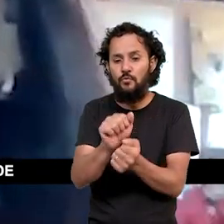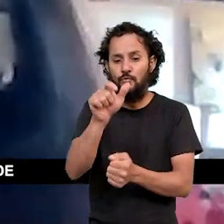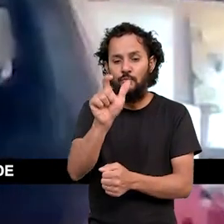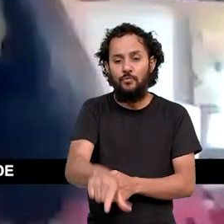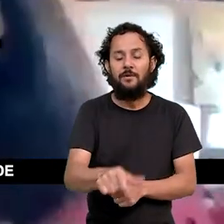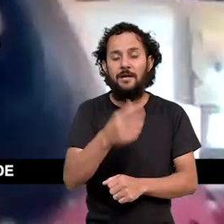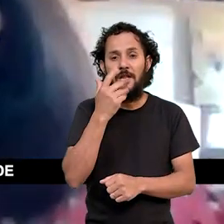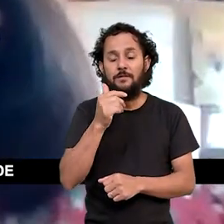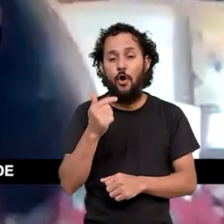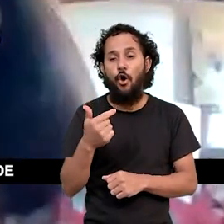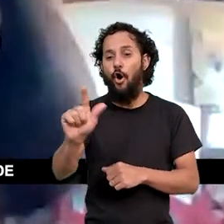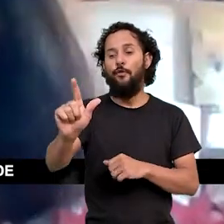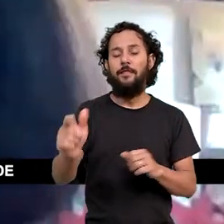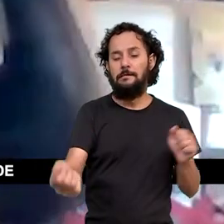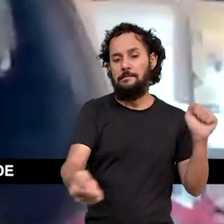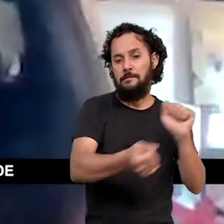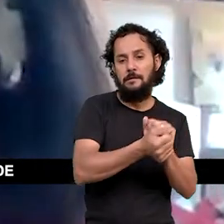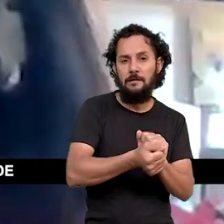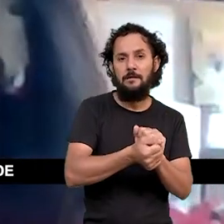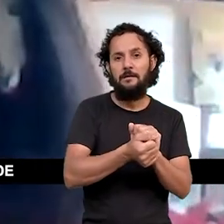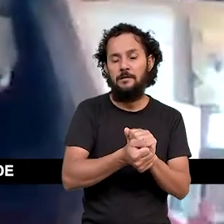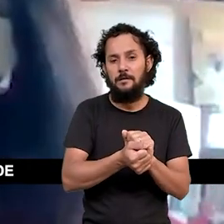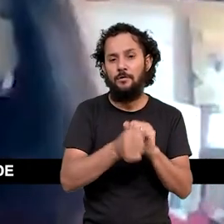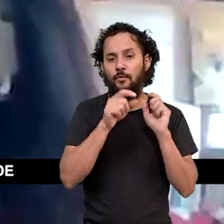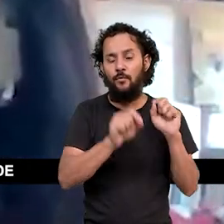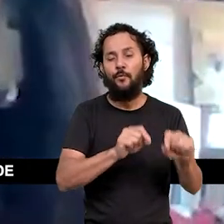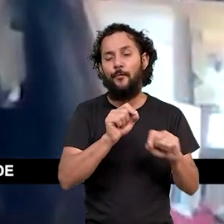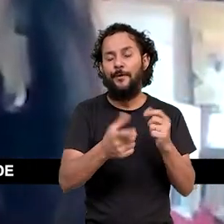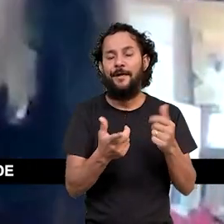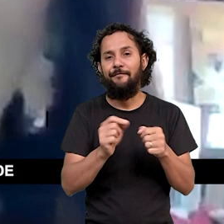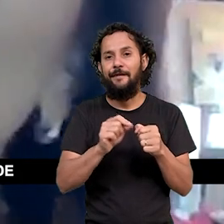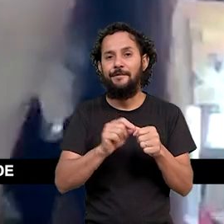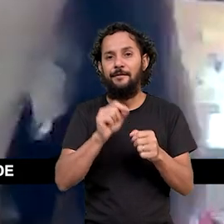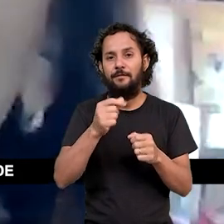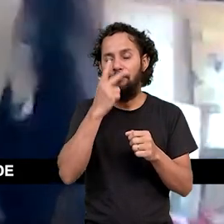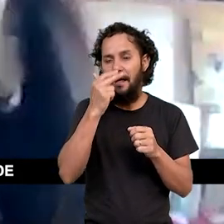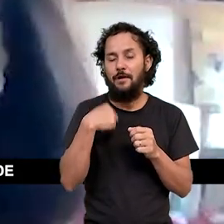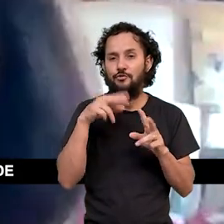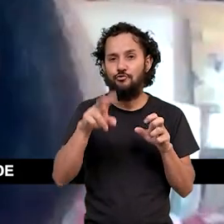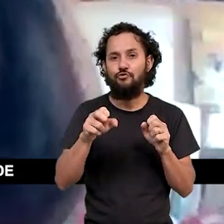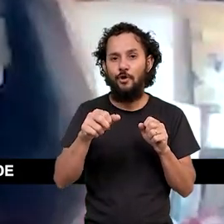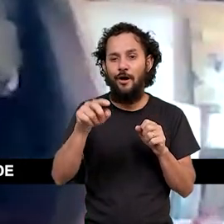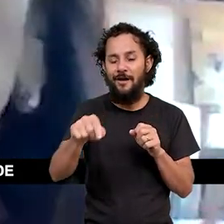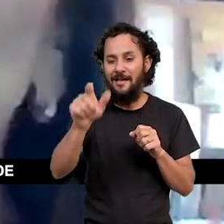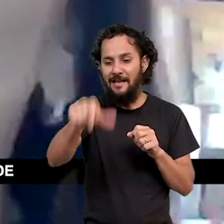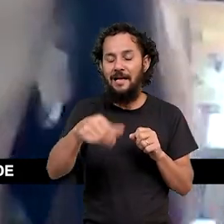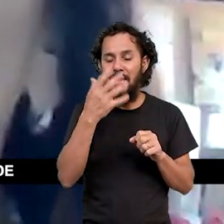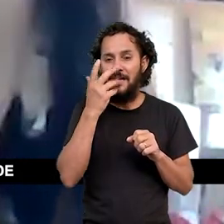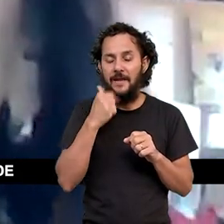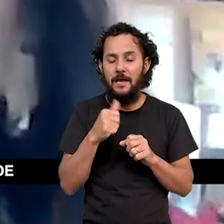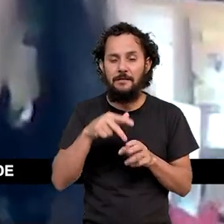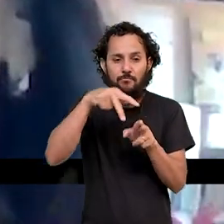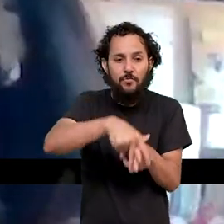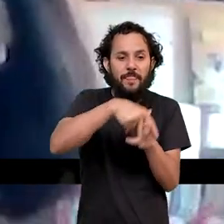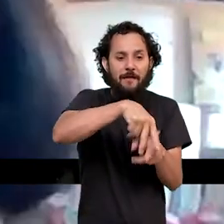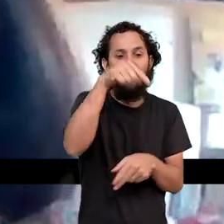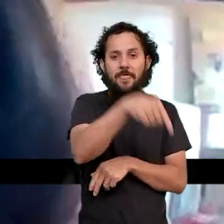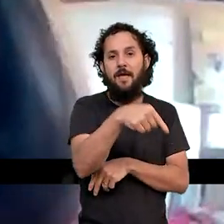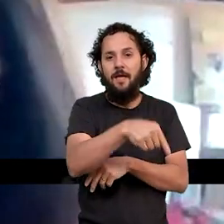crianças e muitas vezes acabavam por servir assim, de cavalo, de montaria, de burros,